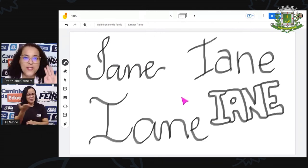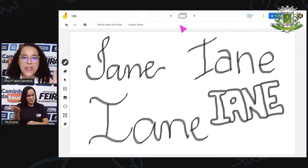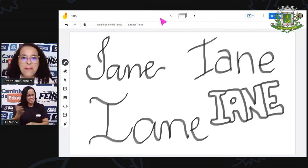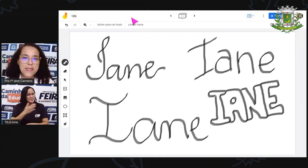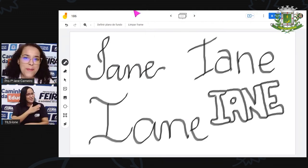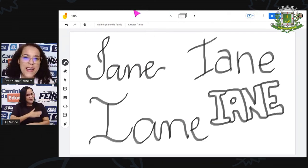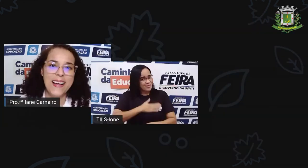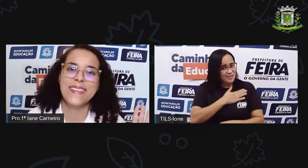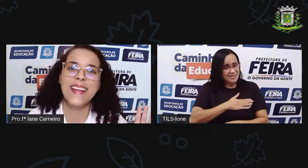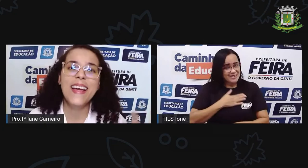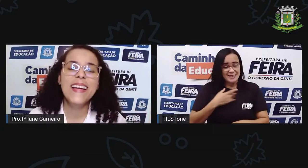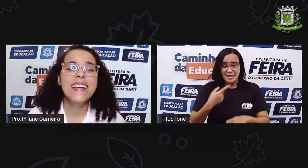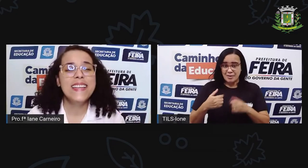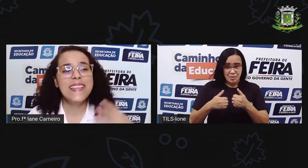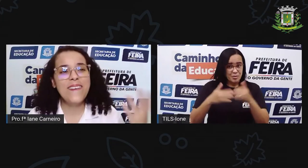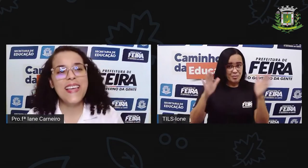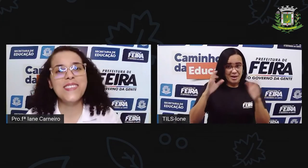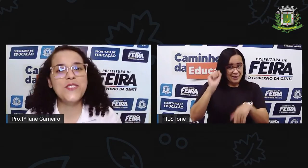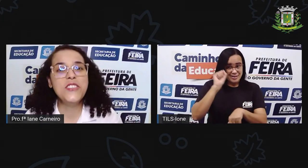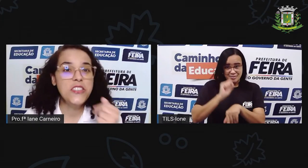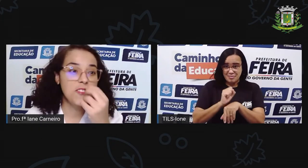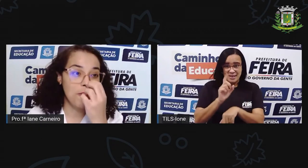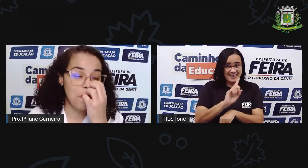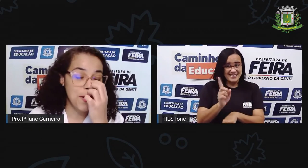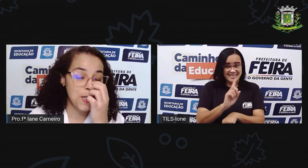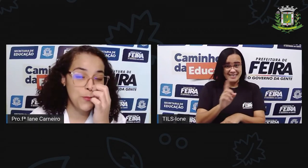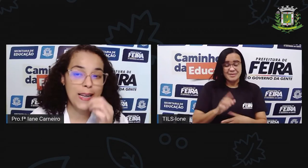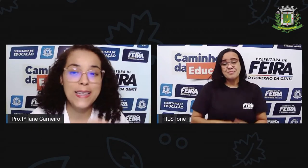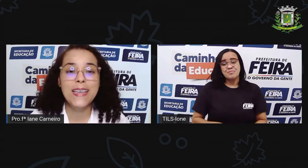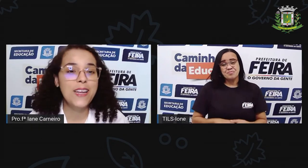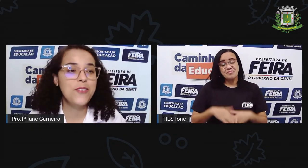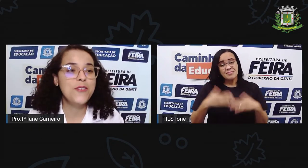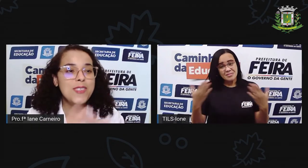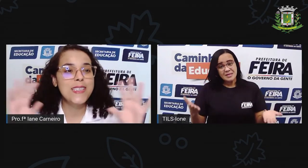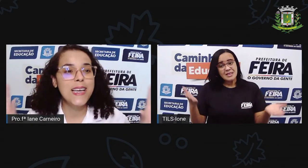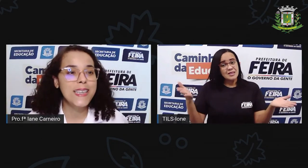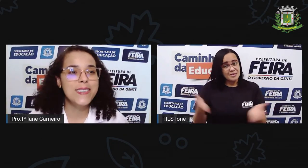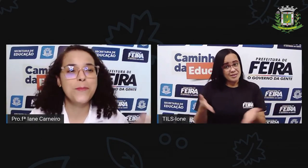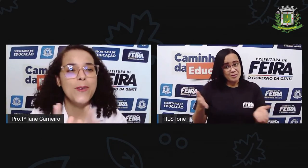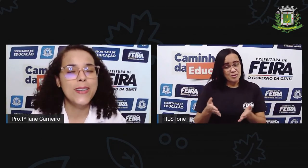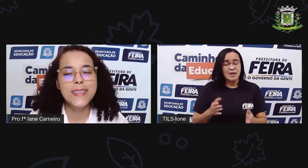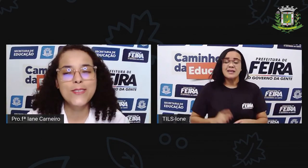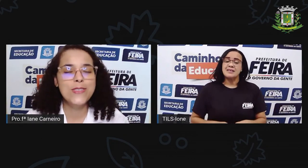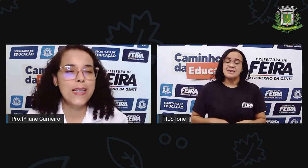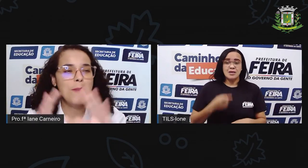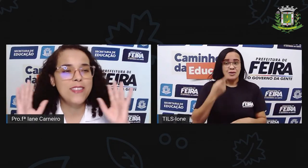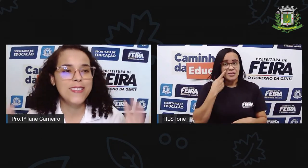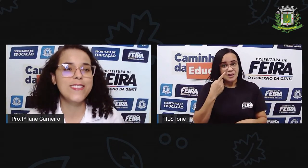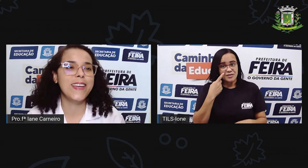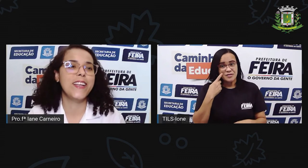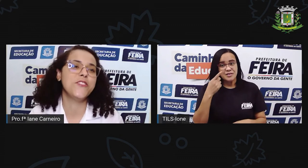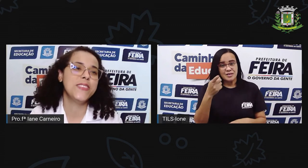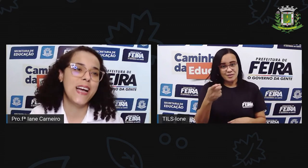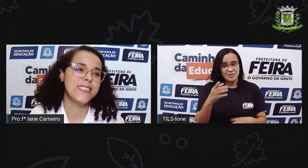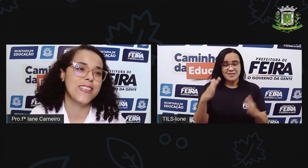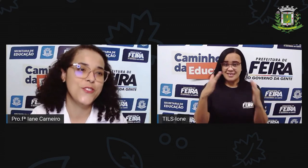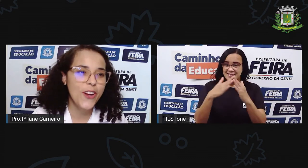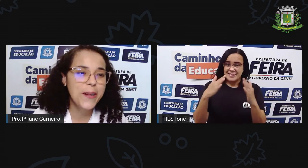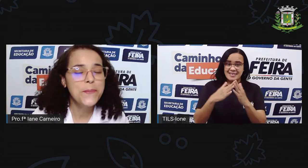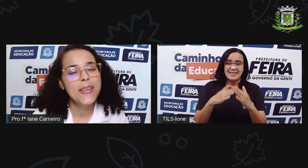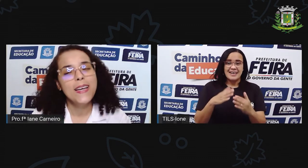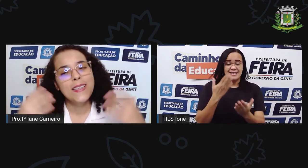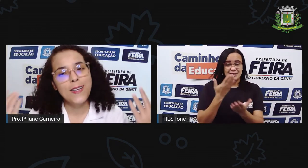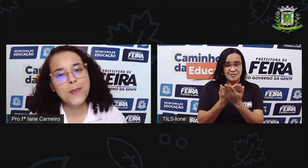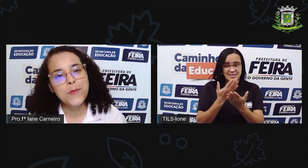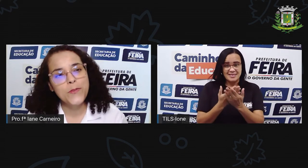gente começa, a gente não quer mais parar, né? Então é isso, gente. A gente vai ficando por aqui. Quero ver vocês aí explorando, usando bastante a criatividade. Tá